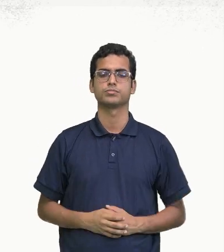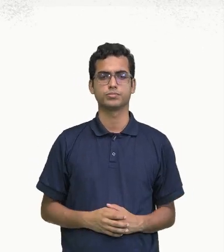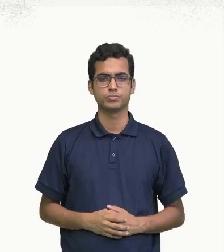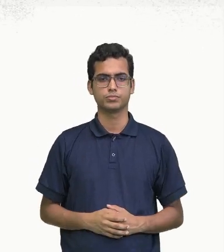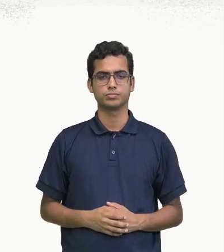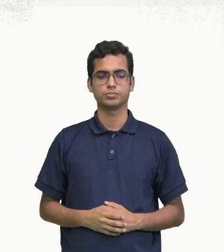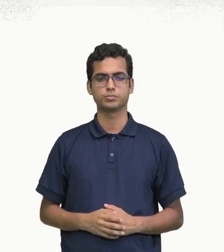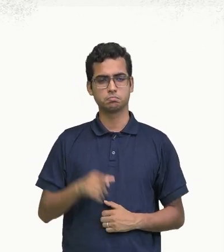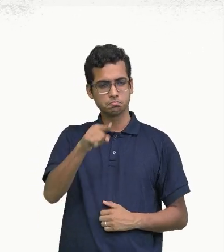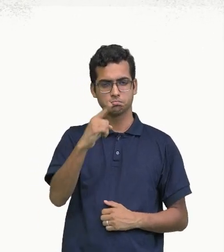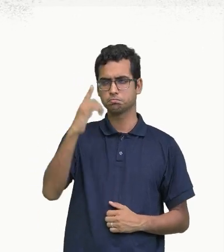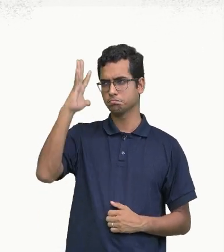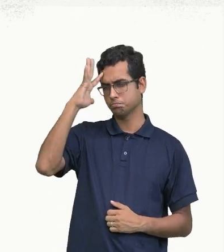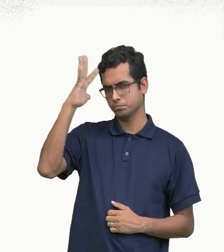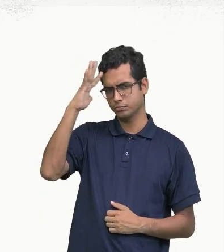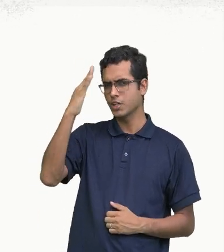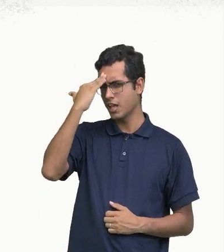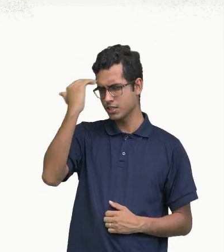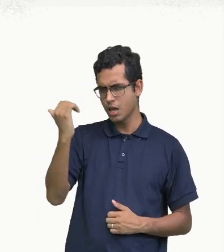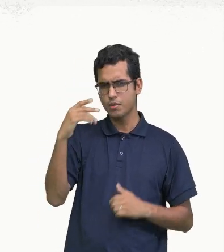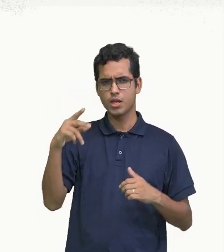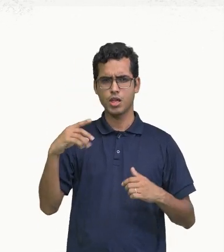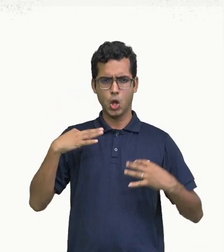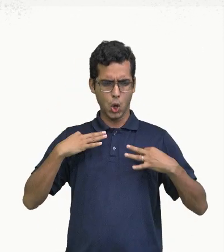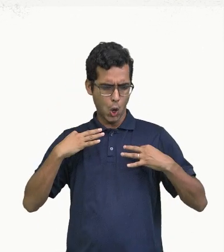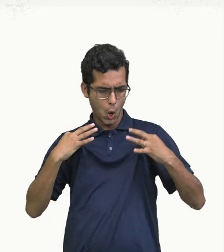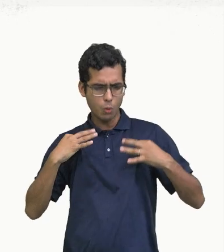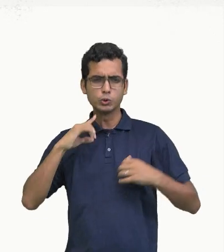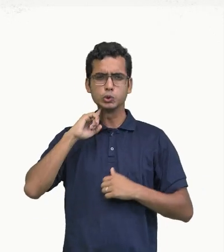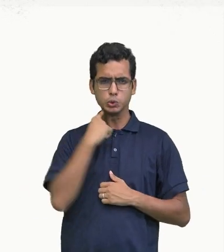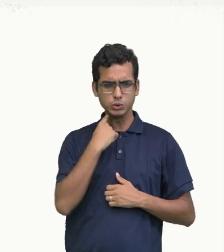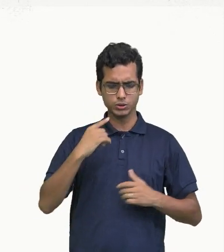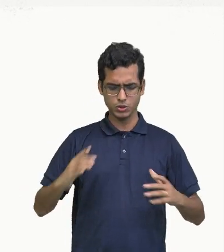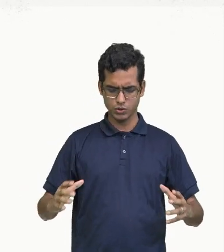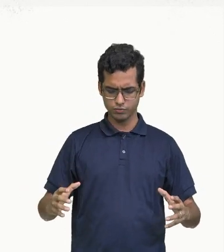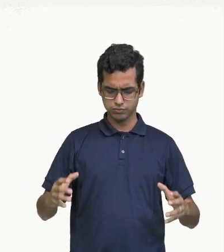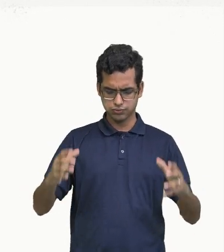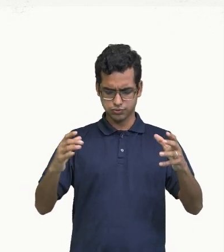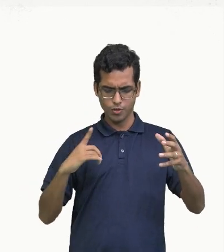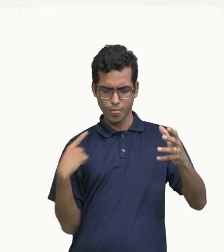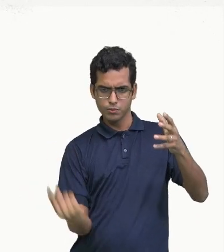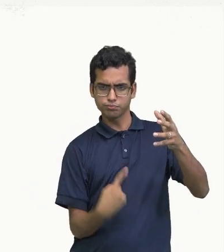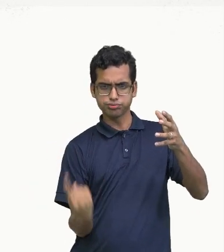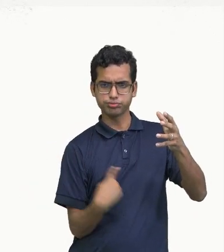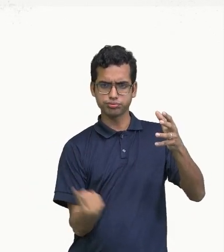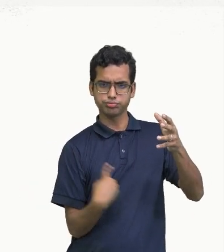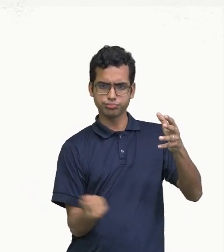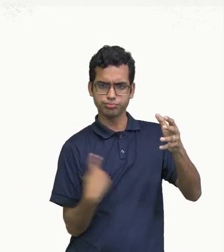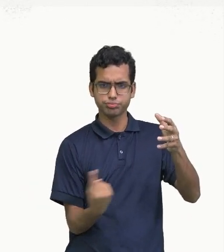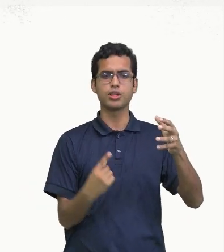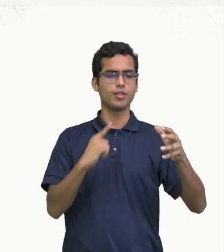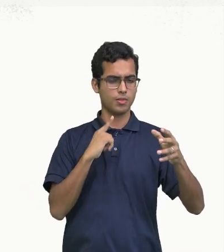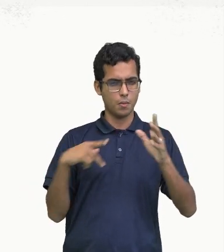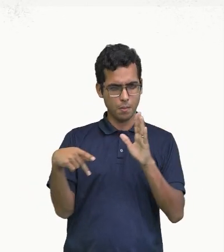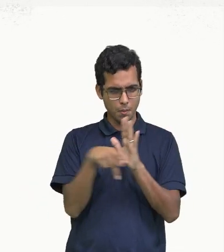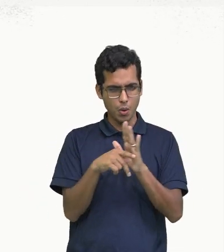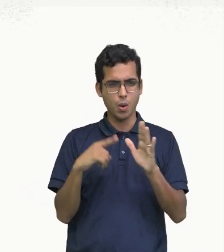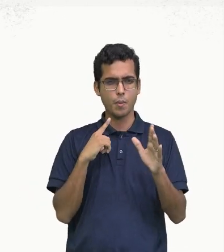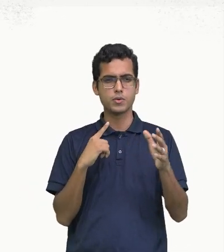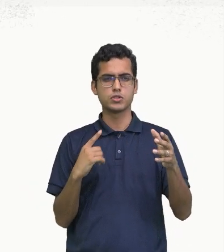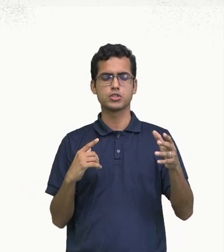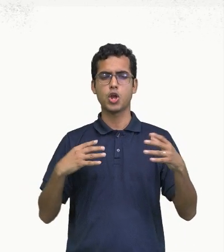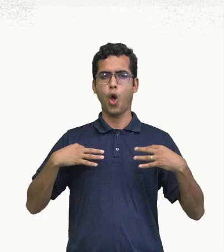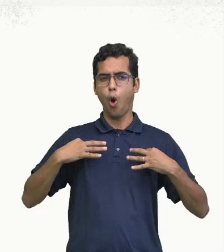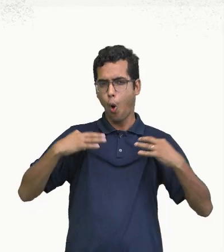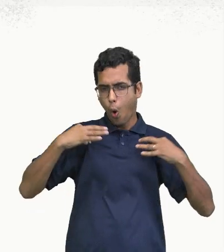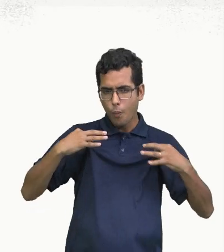lavar? Pois é, se a gente considerar ali a máquina de lavar com toda aquela parte de ferro,